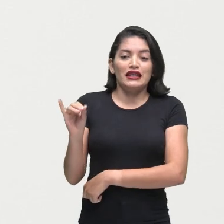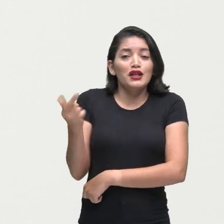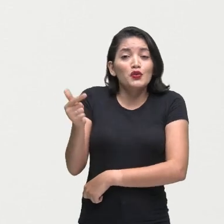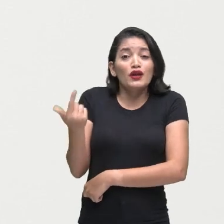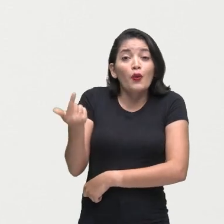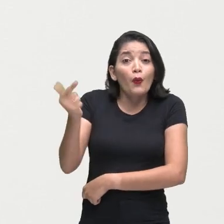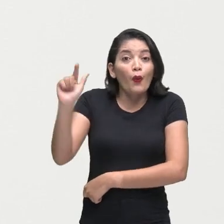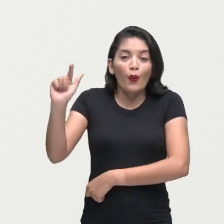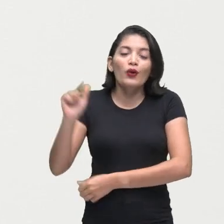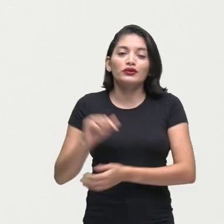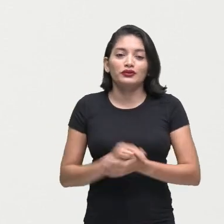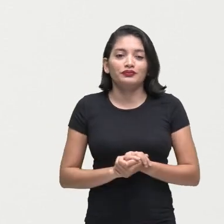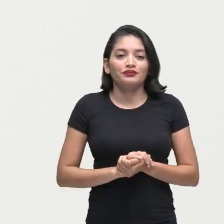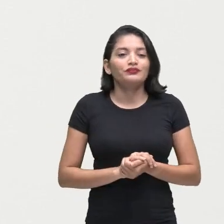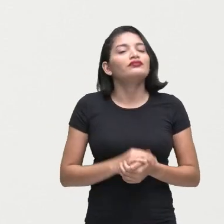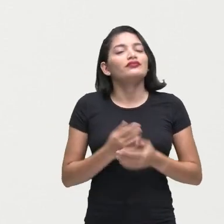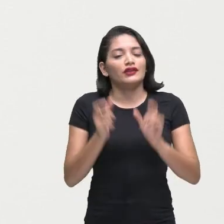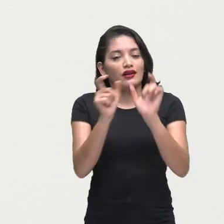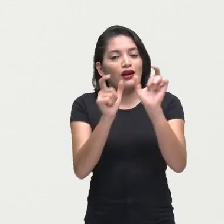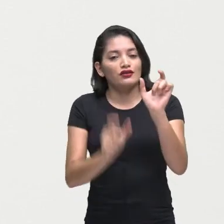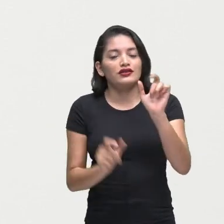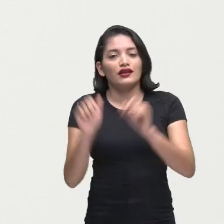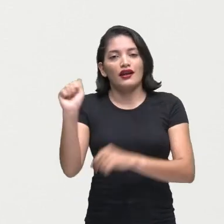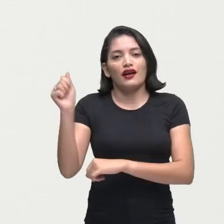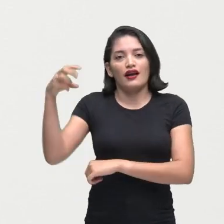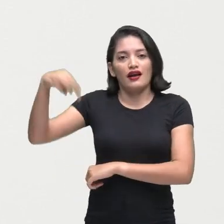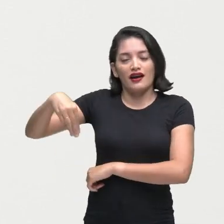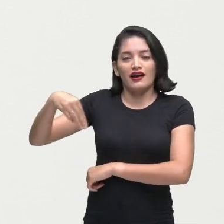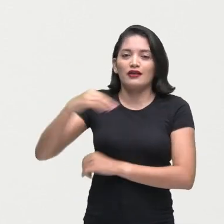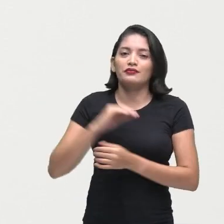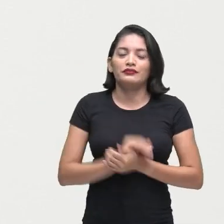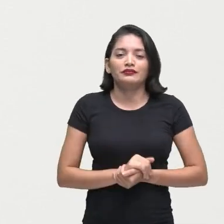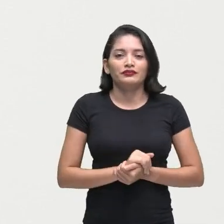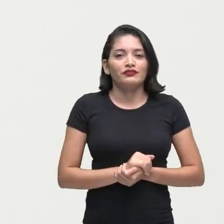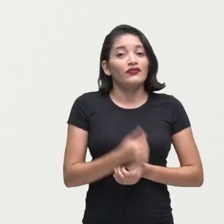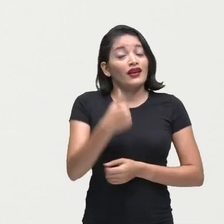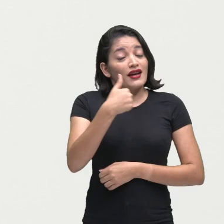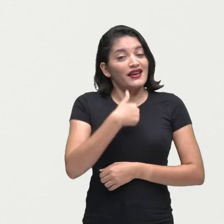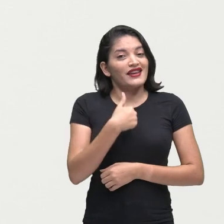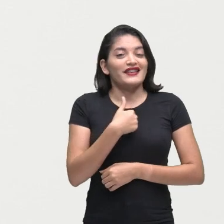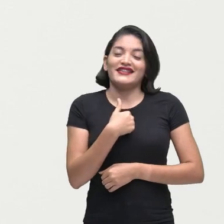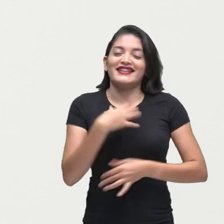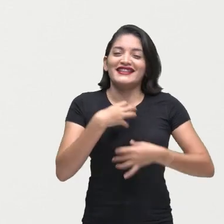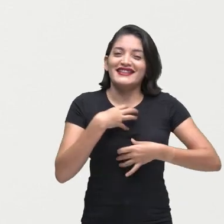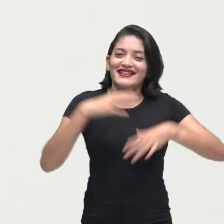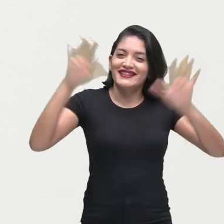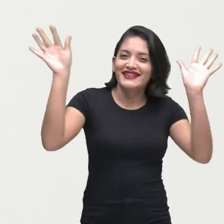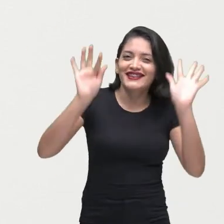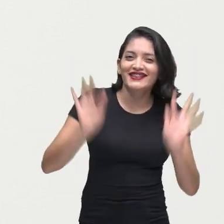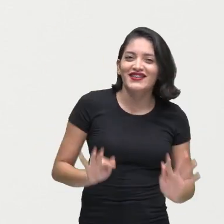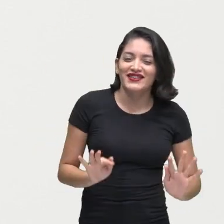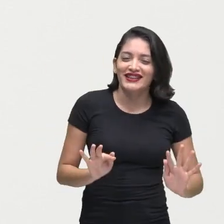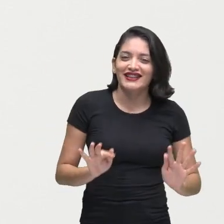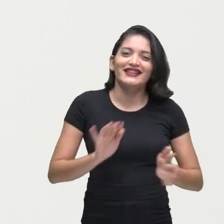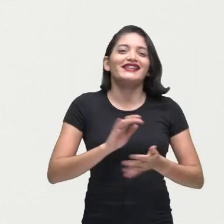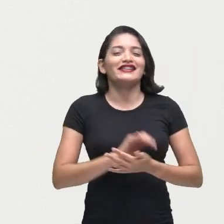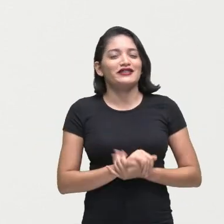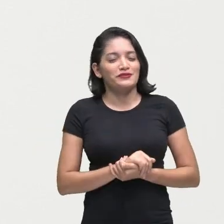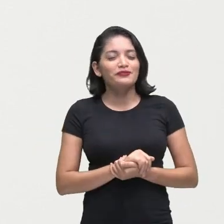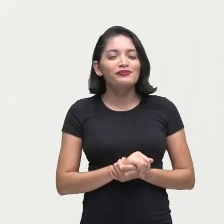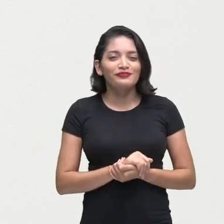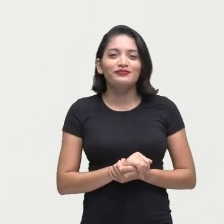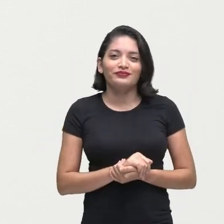outra gente A conjugação m o rappi eu estou feliz